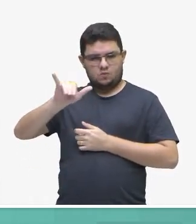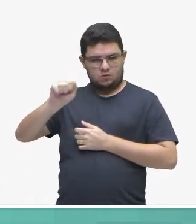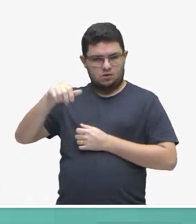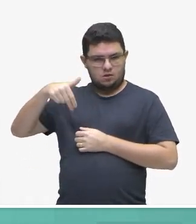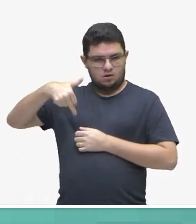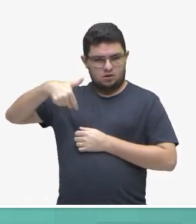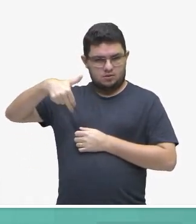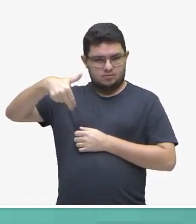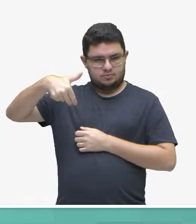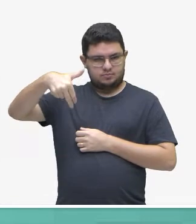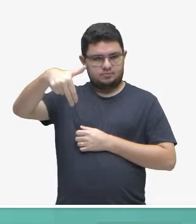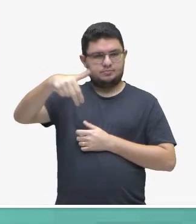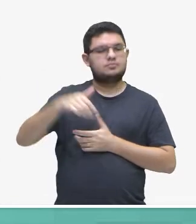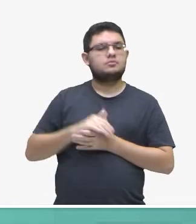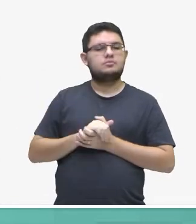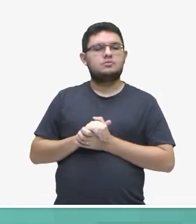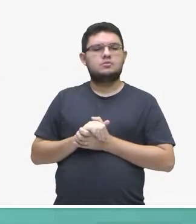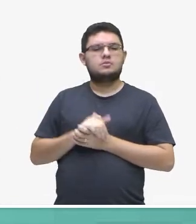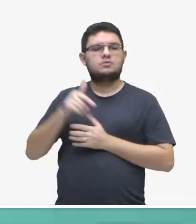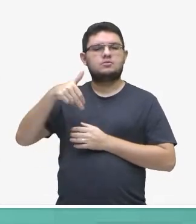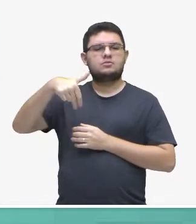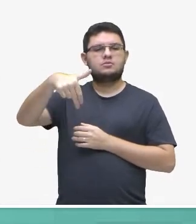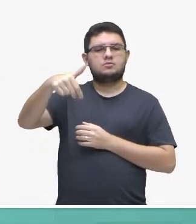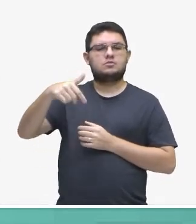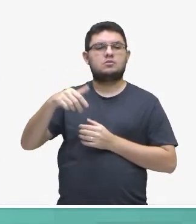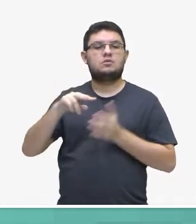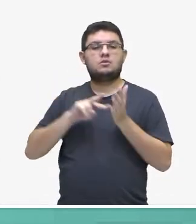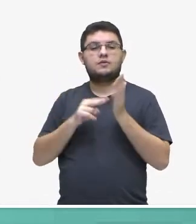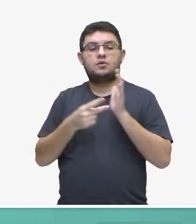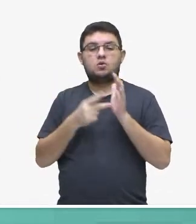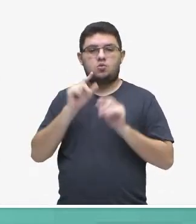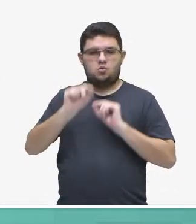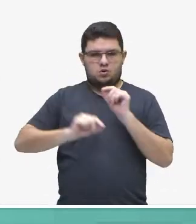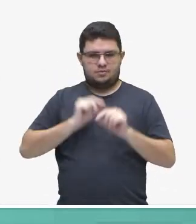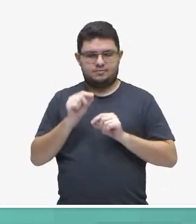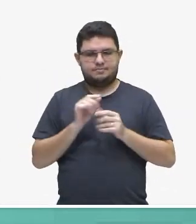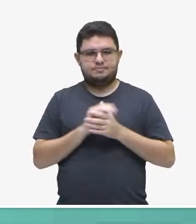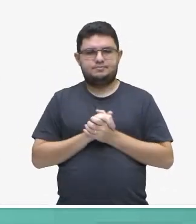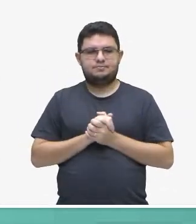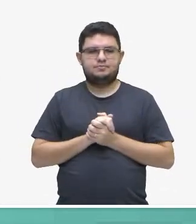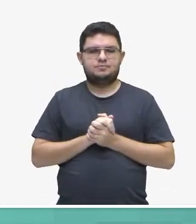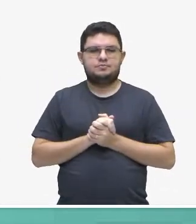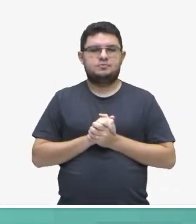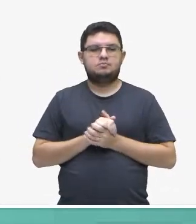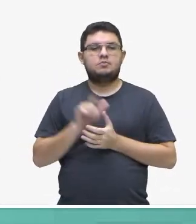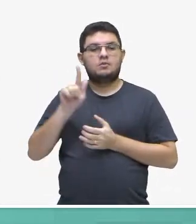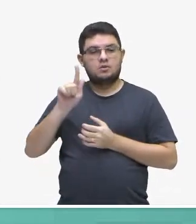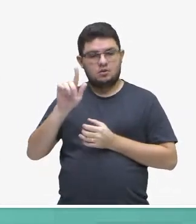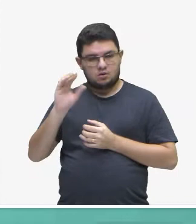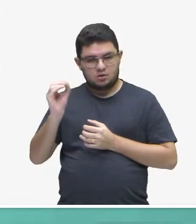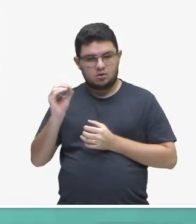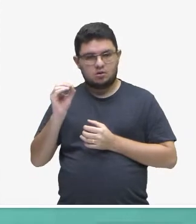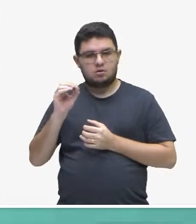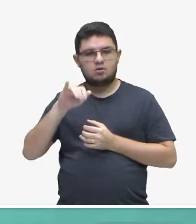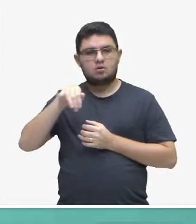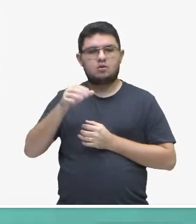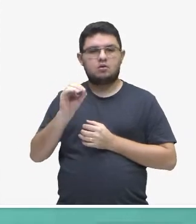expressão caminhar, né? Que estava lá no vídeo, go jogging, ok? Isso aqui é go